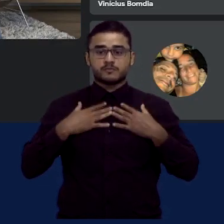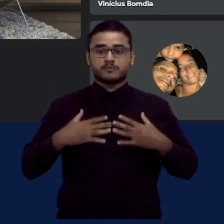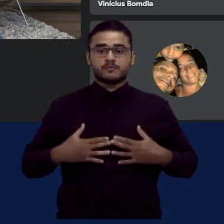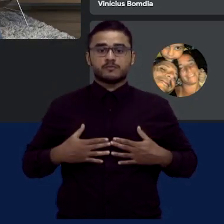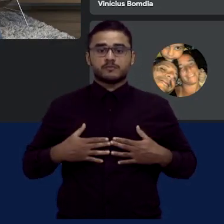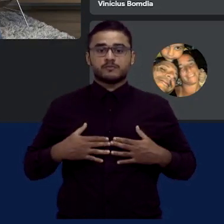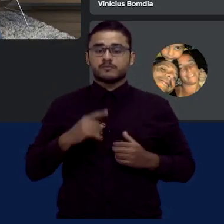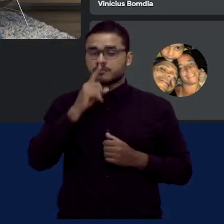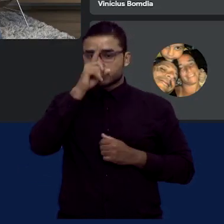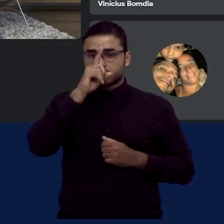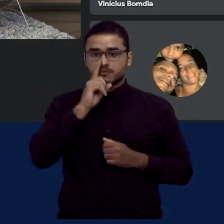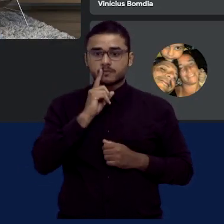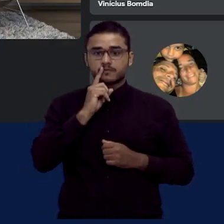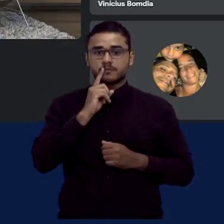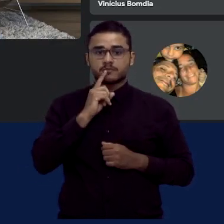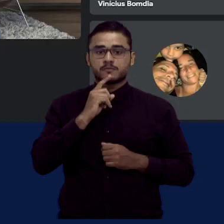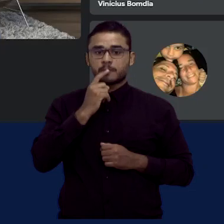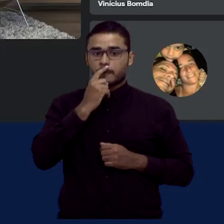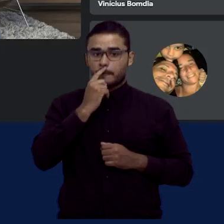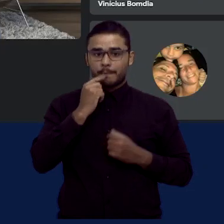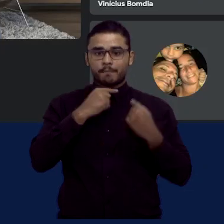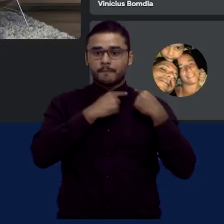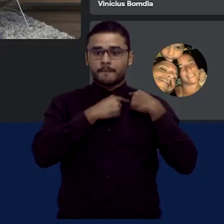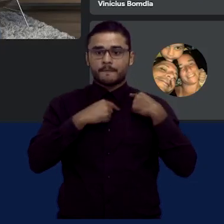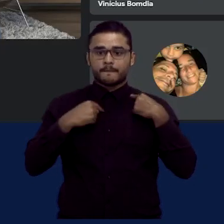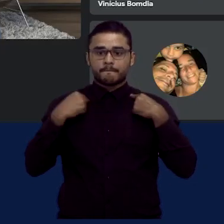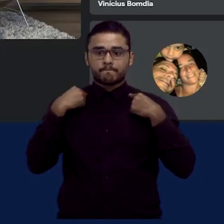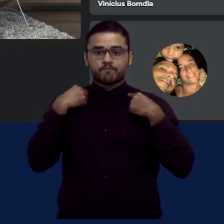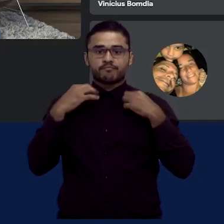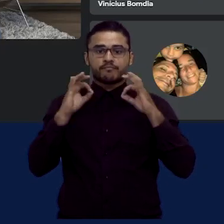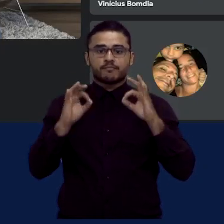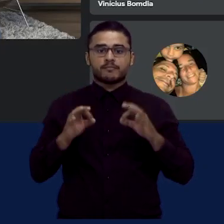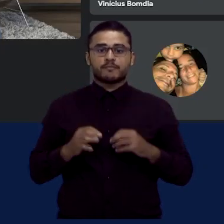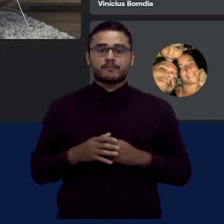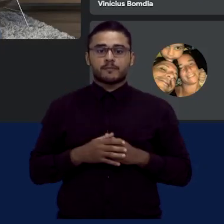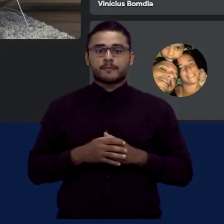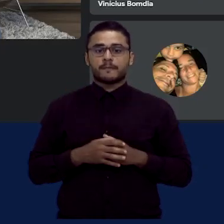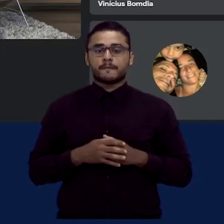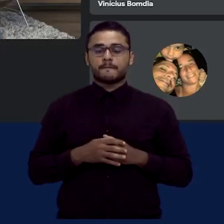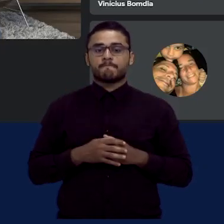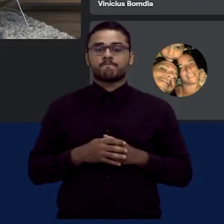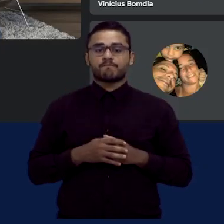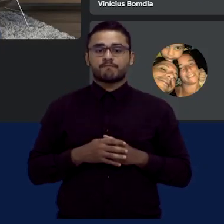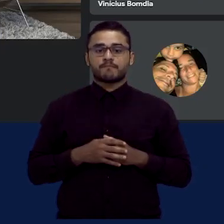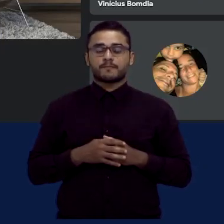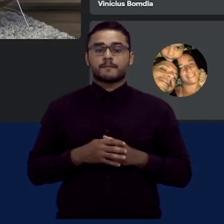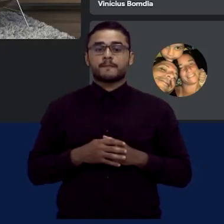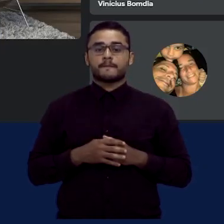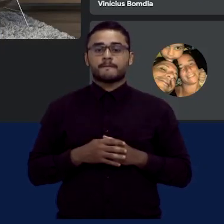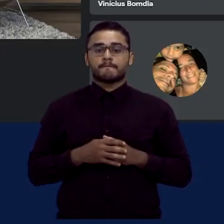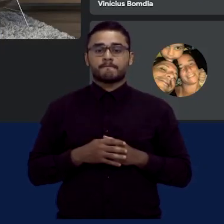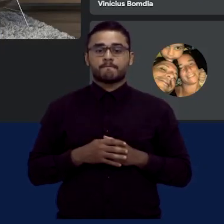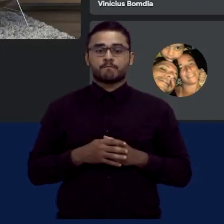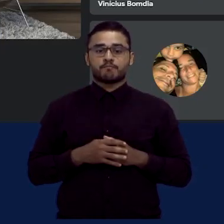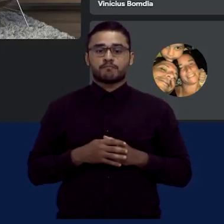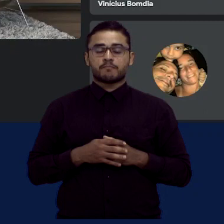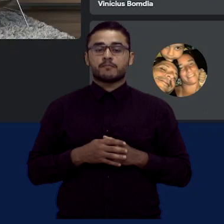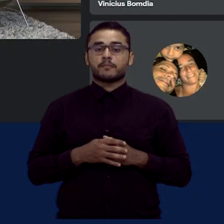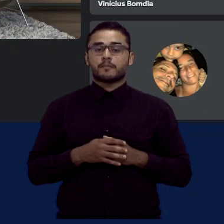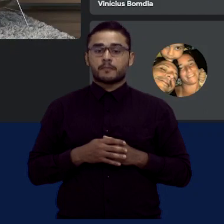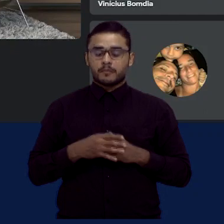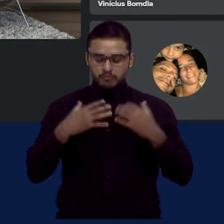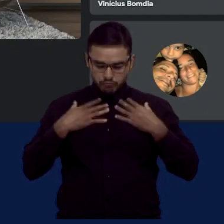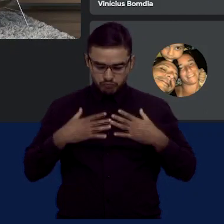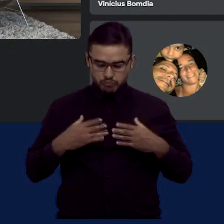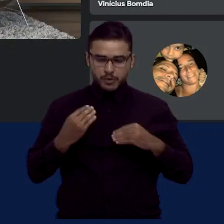amarela com gola normal, não sei dizer, uma gola arredondada. Um amarelo quase alaranjado, tem